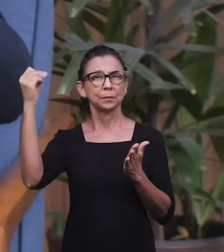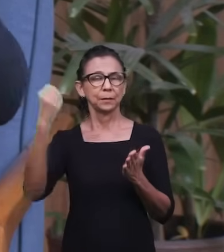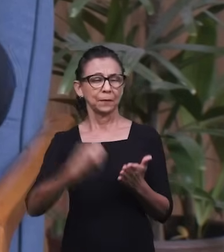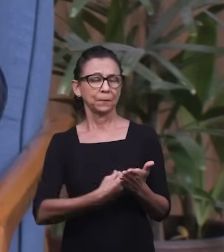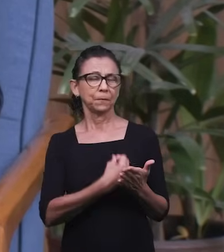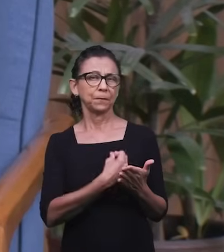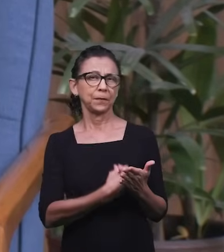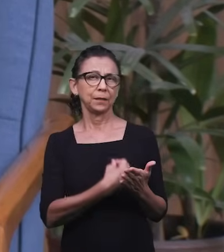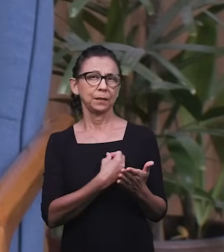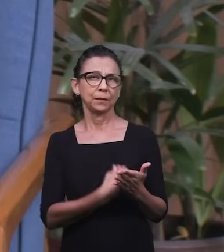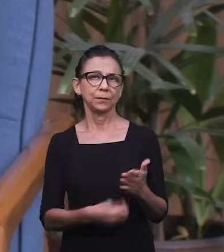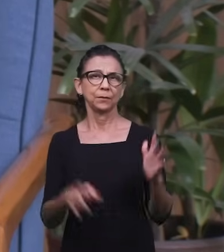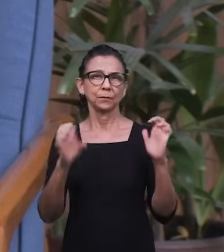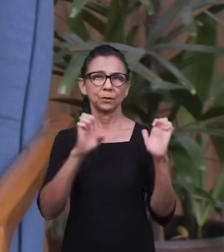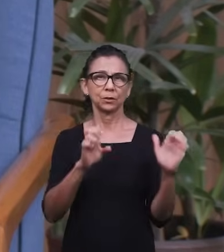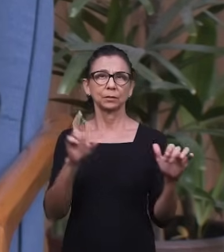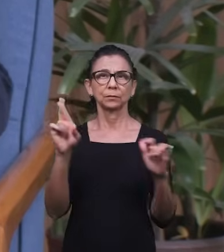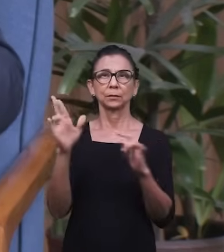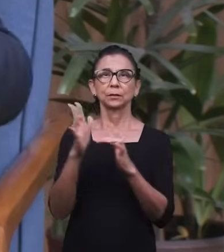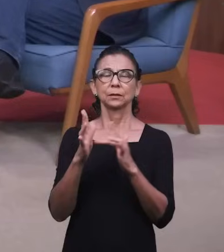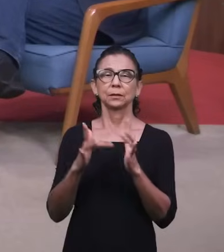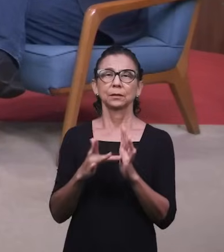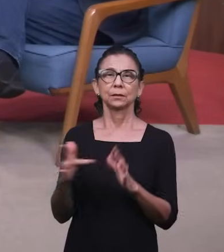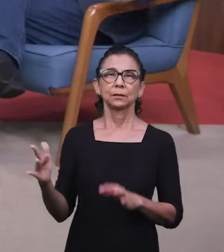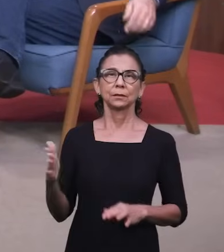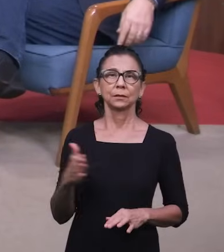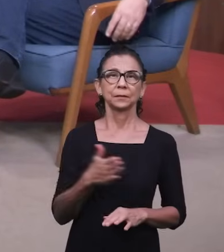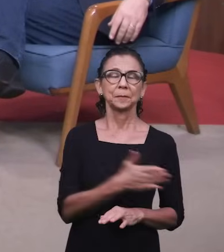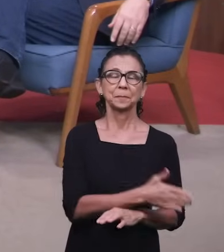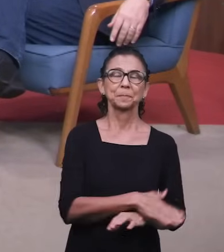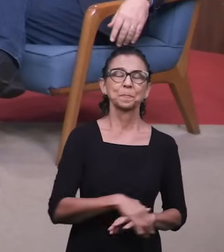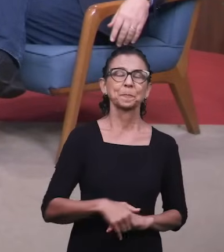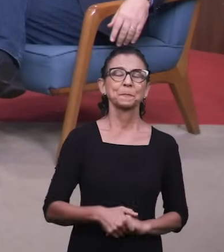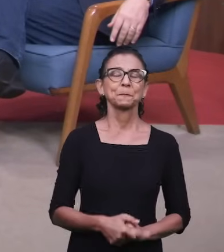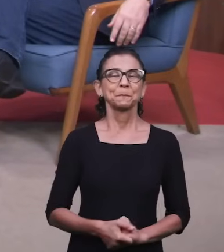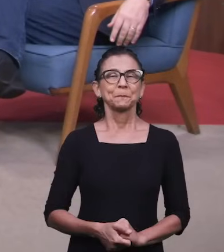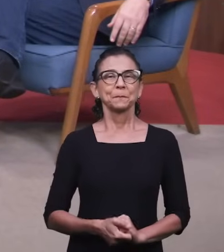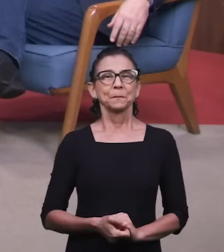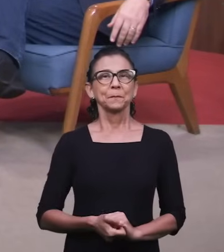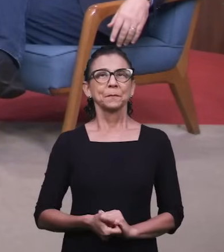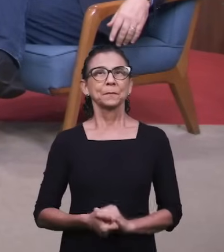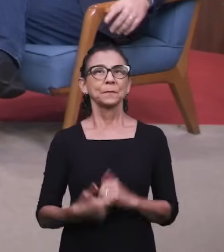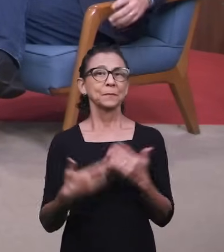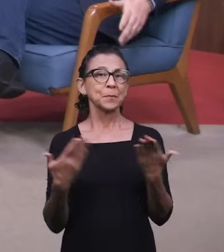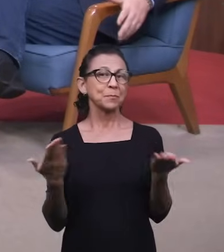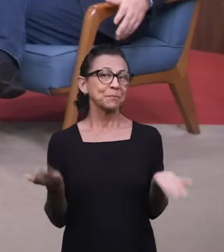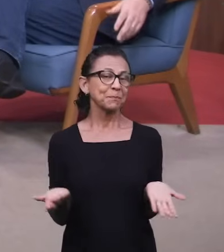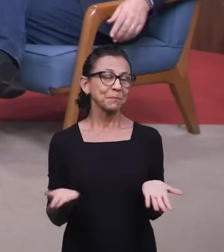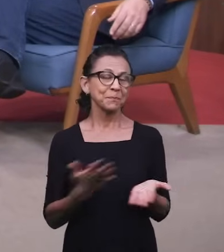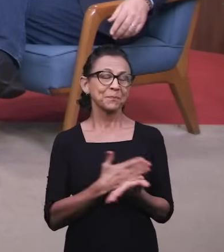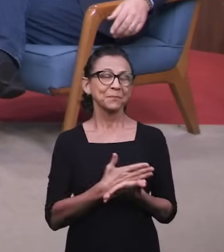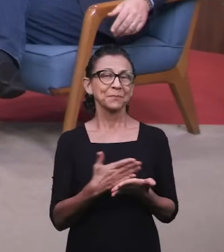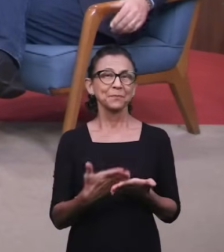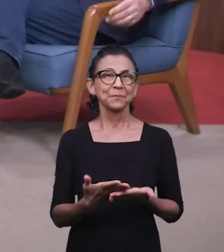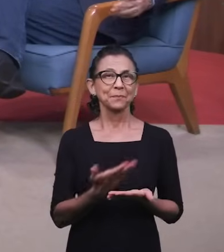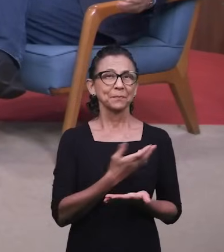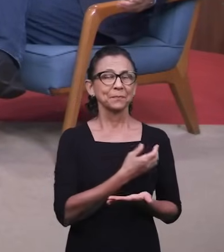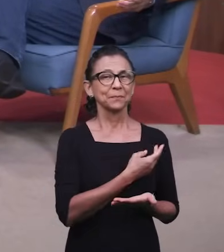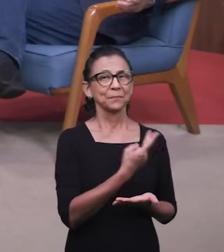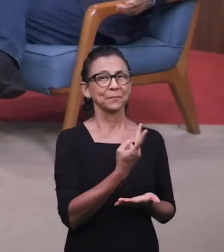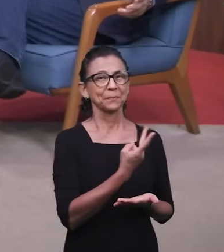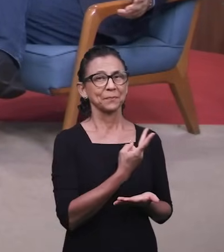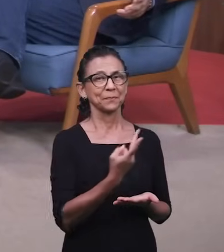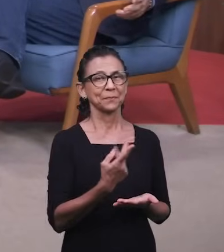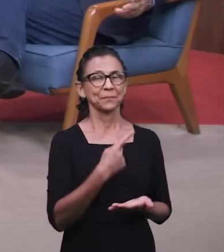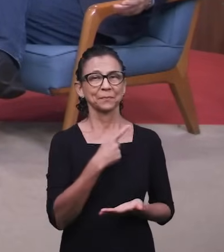viva, ao Evangelho do Senhor Jesus. E nós estamos aqui para começar essa edição do programa, estamos aqui